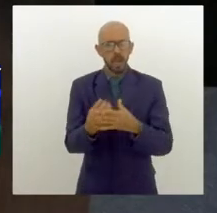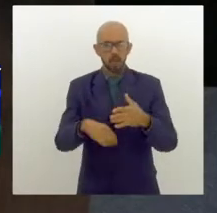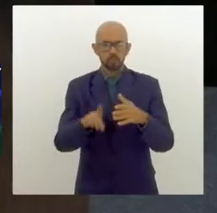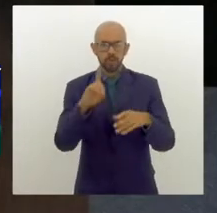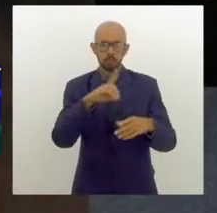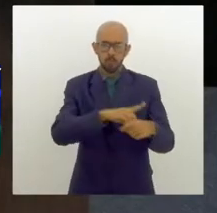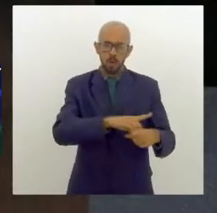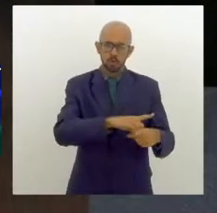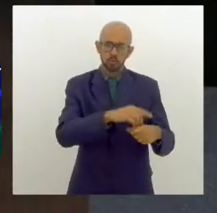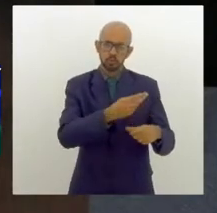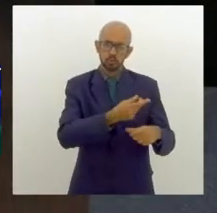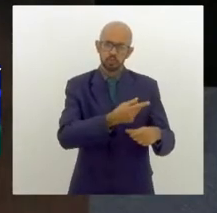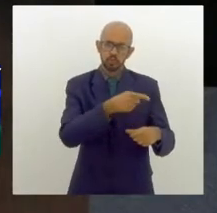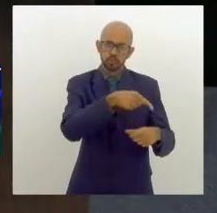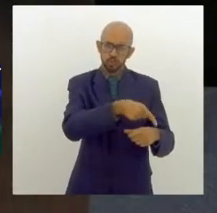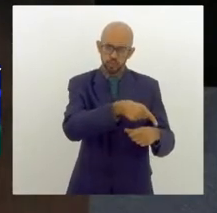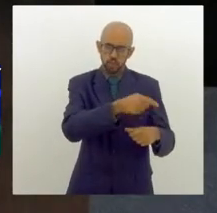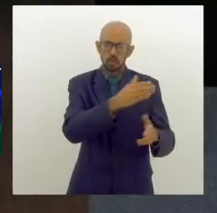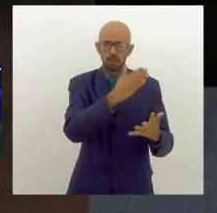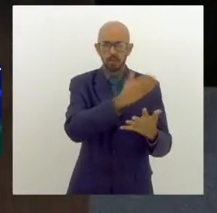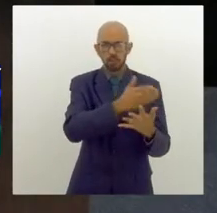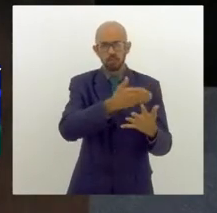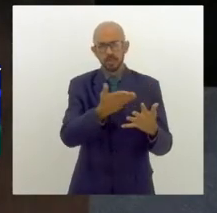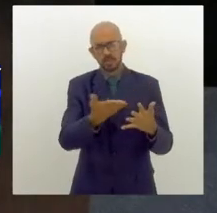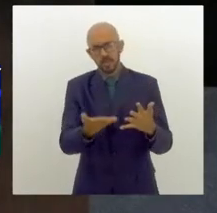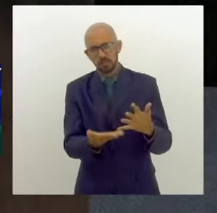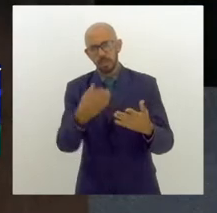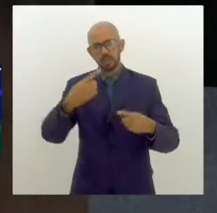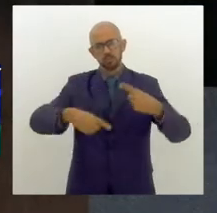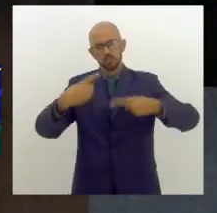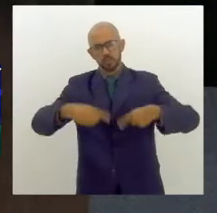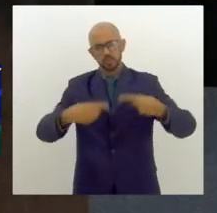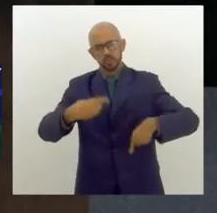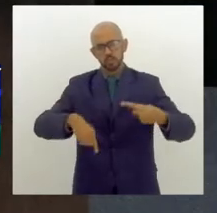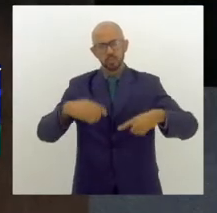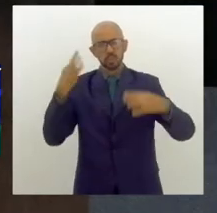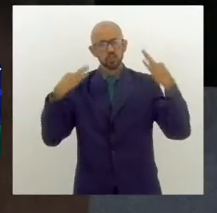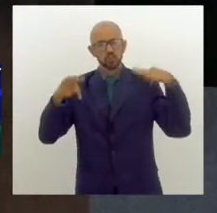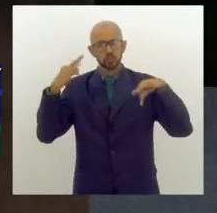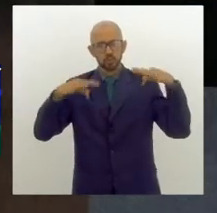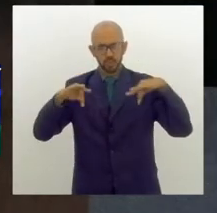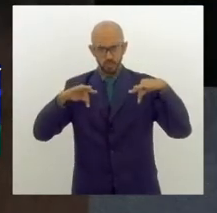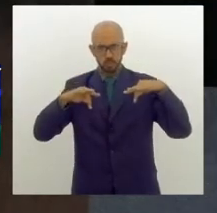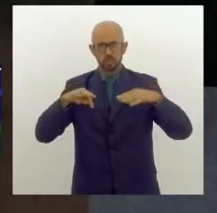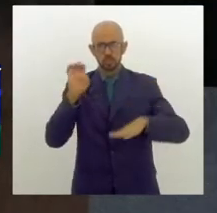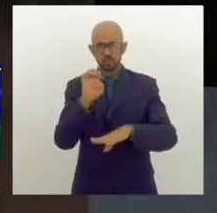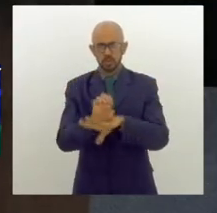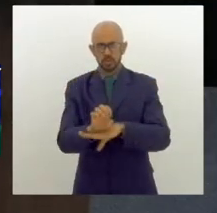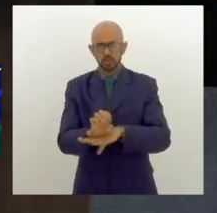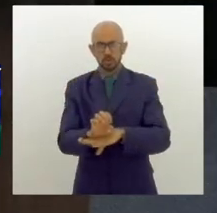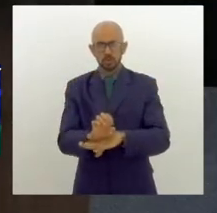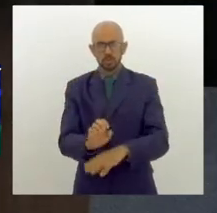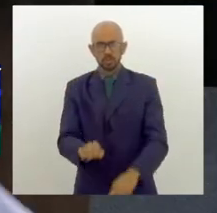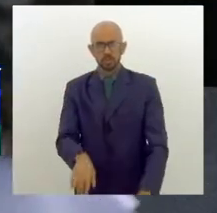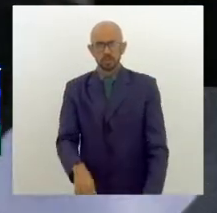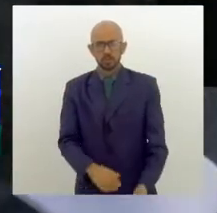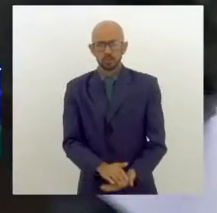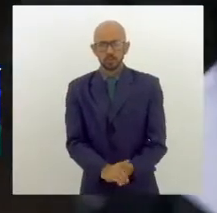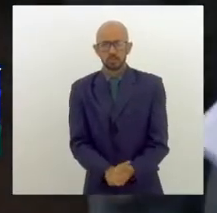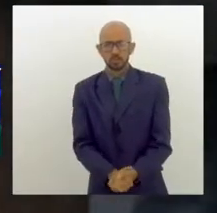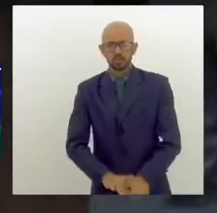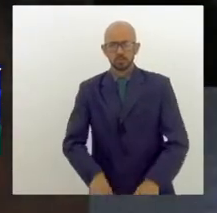financiar financiamento das políticas públicas do turismo do Estado. Trabalhei incansavelmente